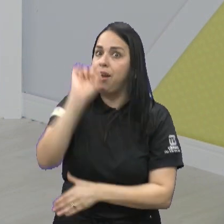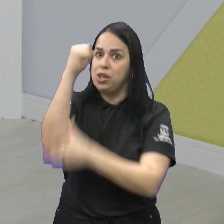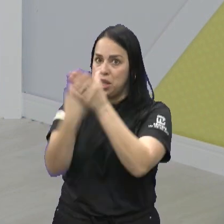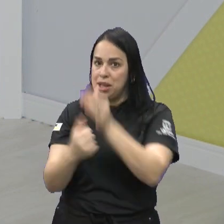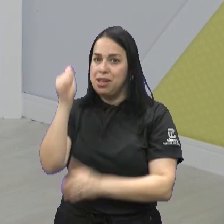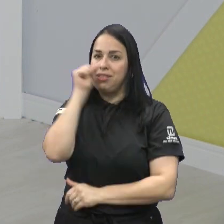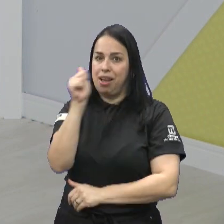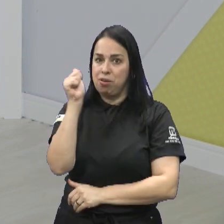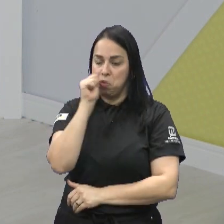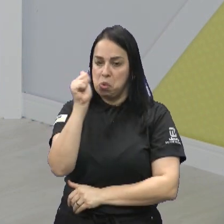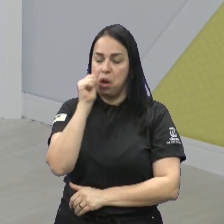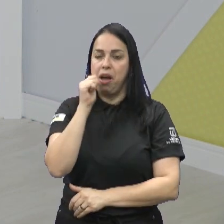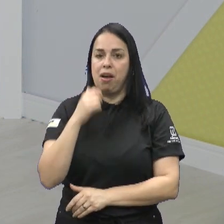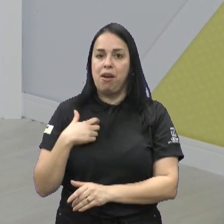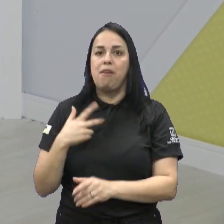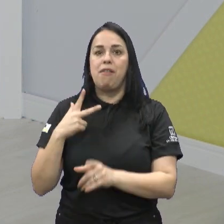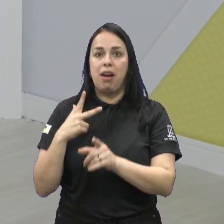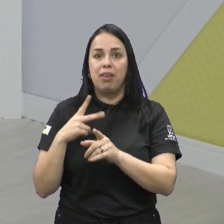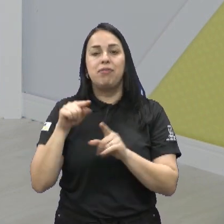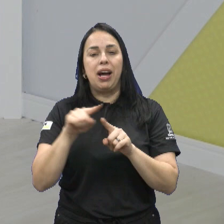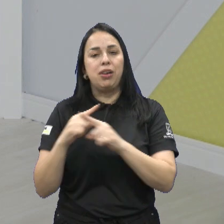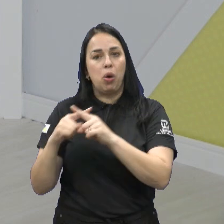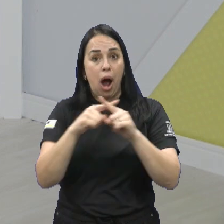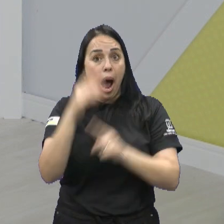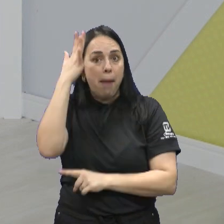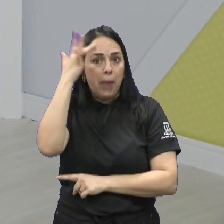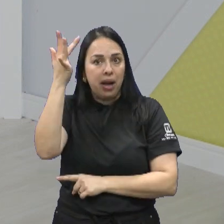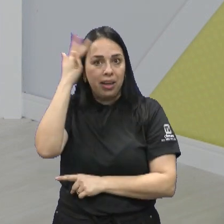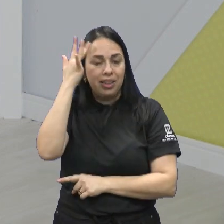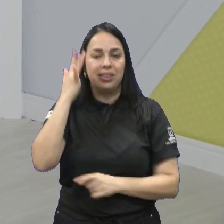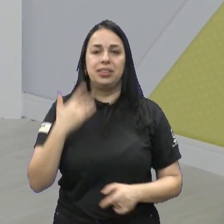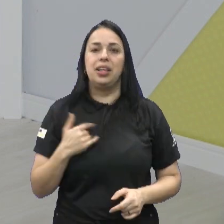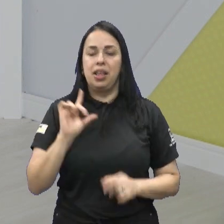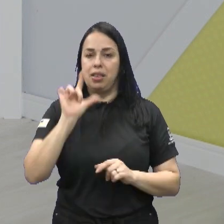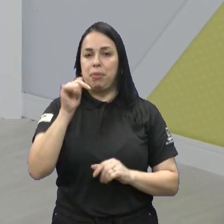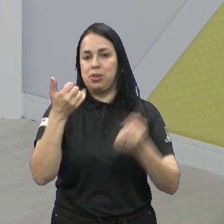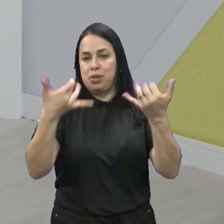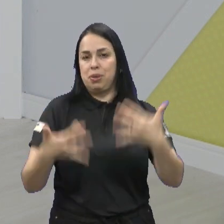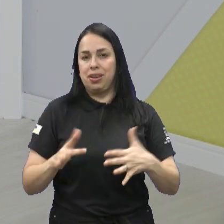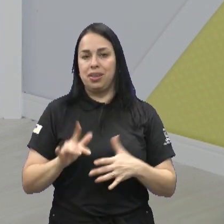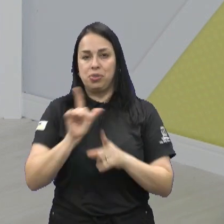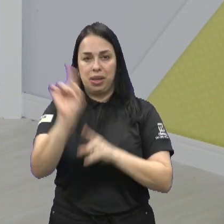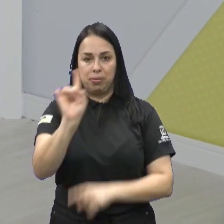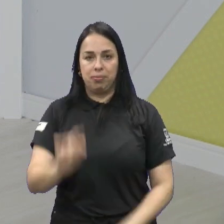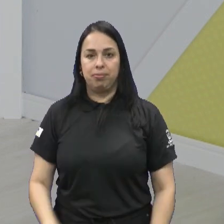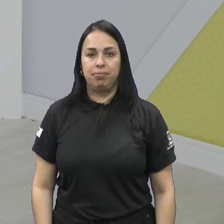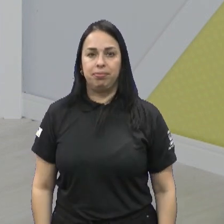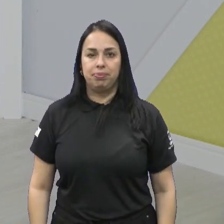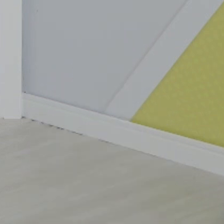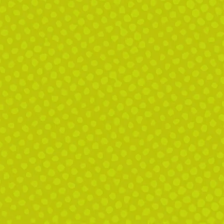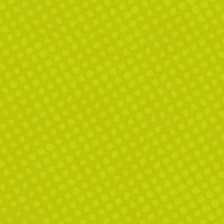tem decisão amanhã, pode chegar à semifinal da LBF. Já eu conto para você, não sai daí, já voltamos.